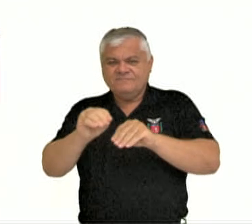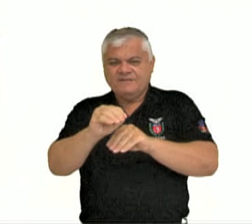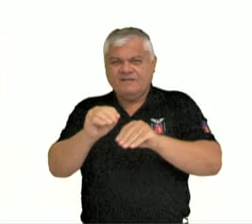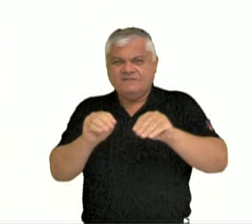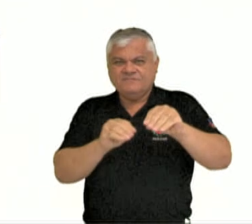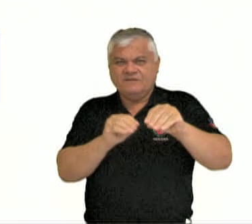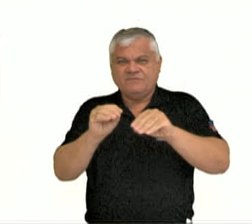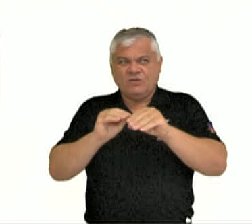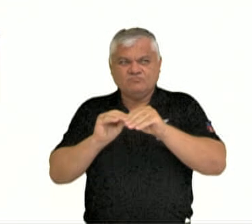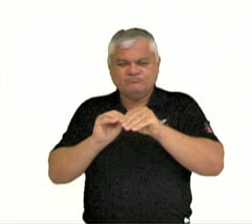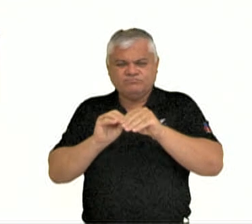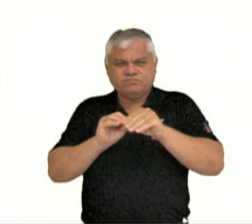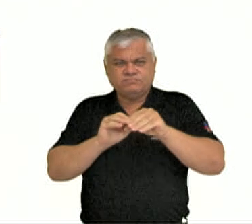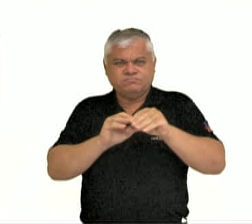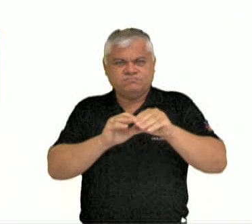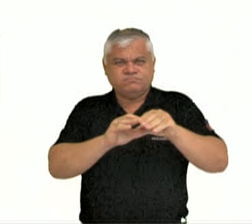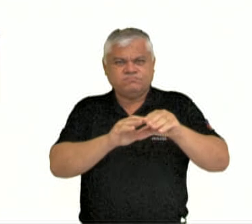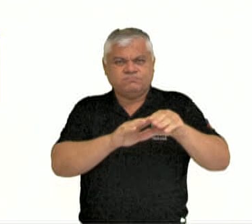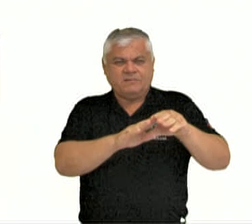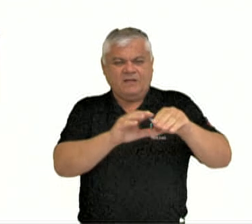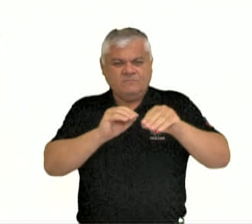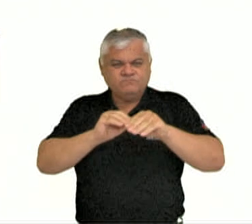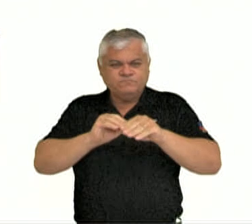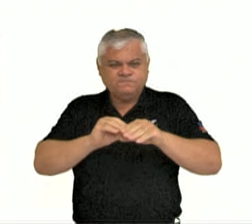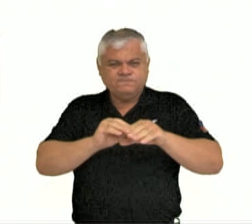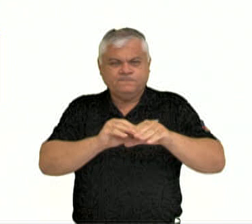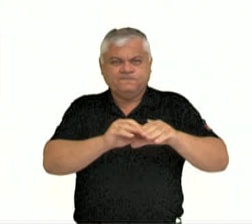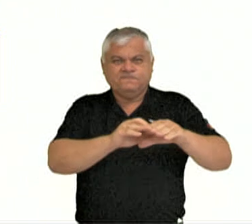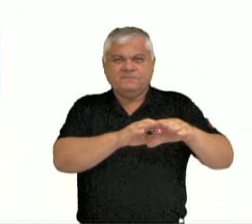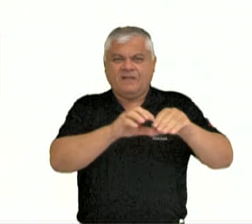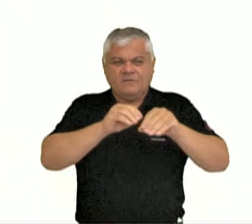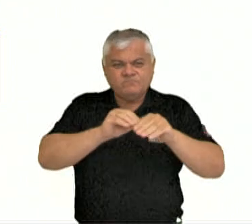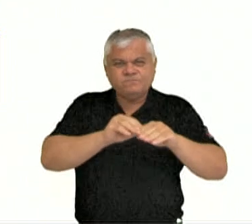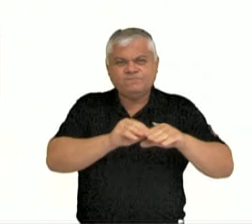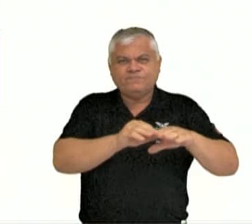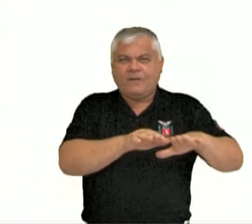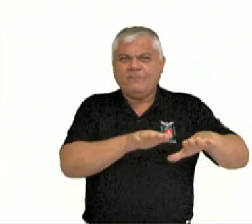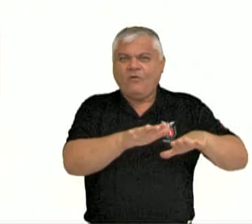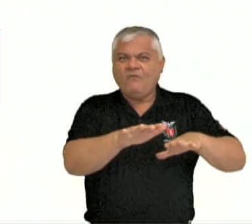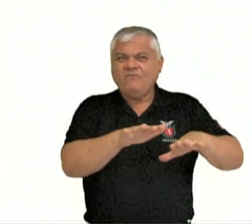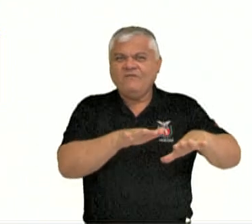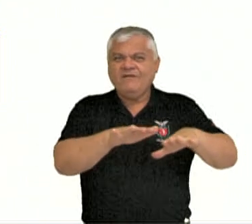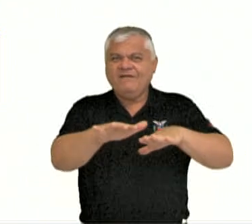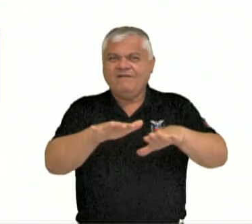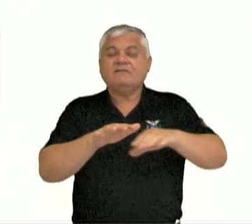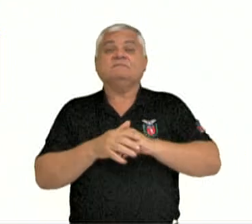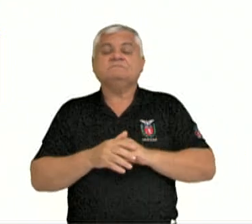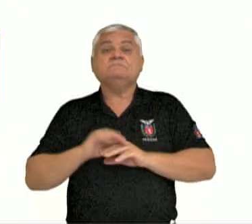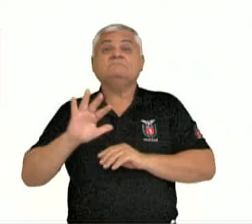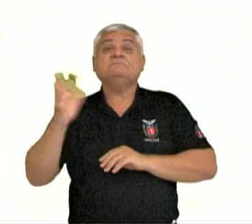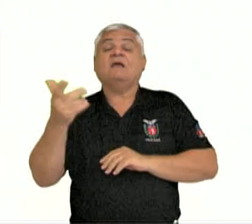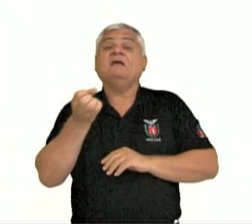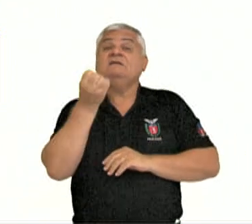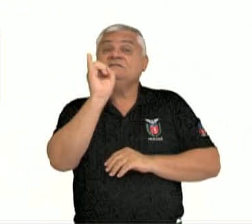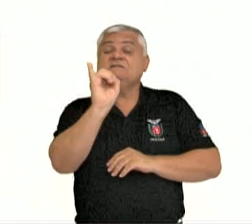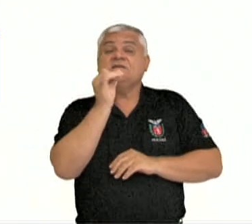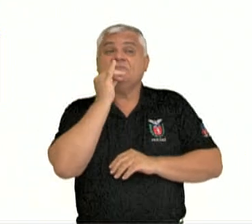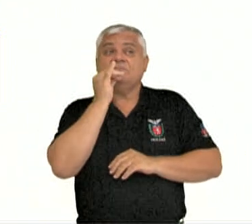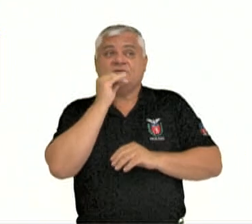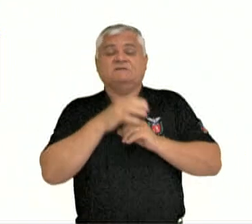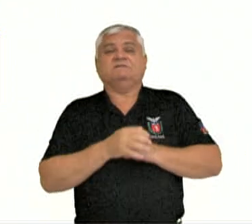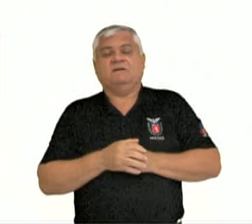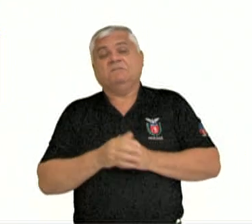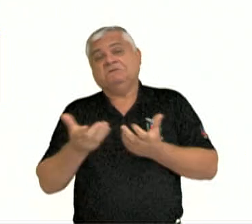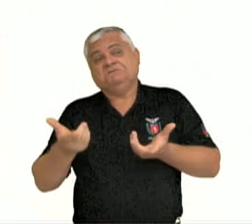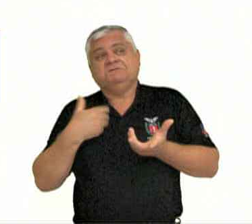a membrana e é dessa forma que ela se locomove. A causa, né? Então, se a gente acaba ingerindo os cistos